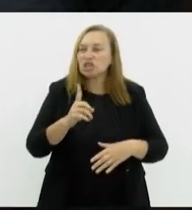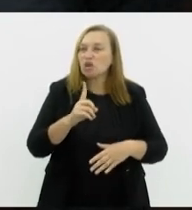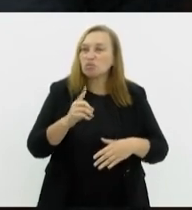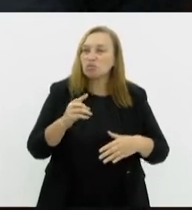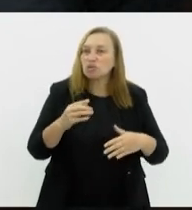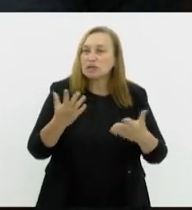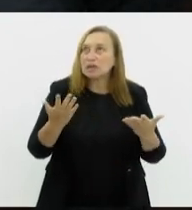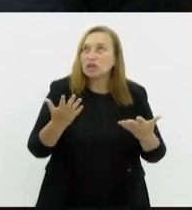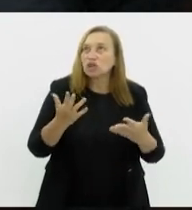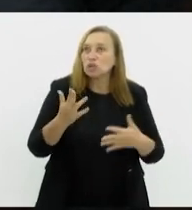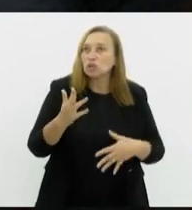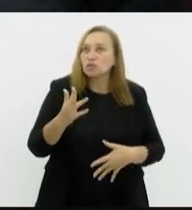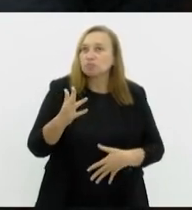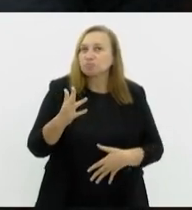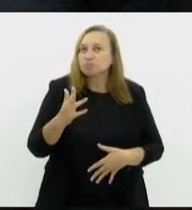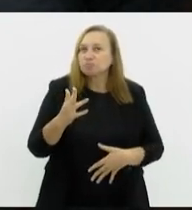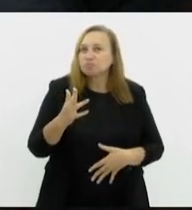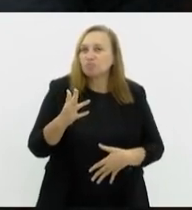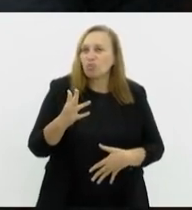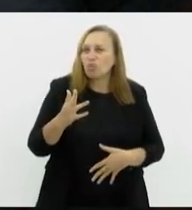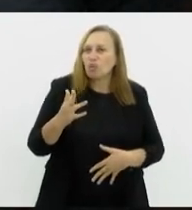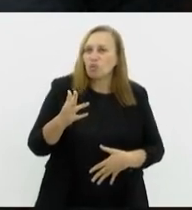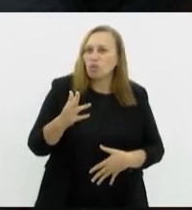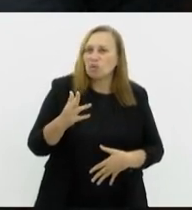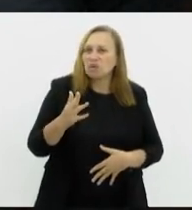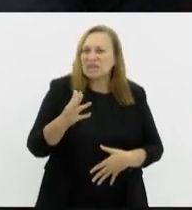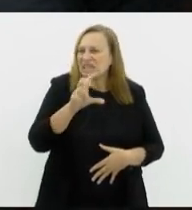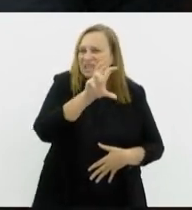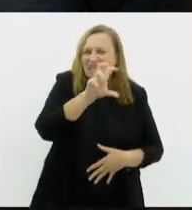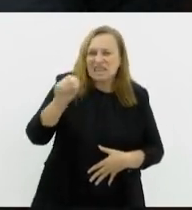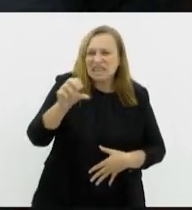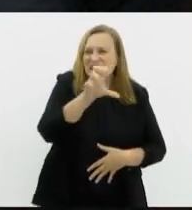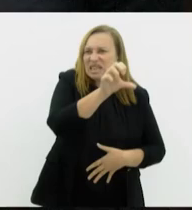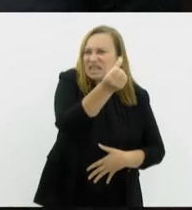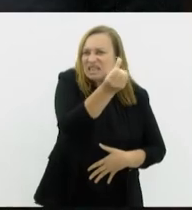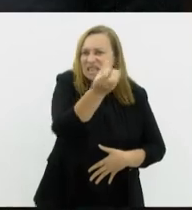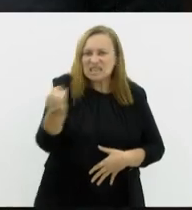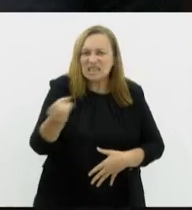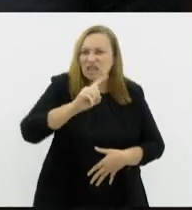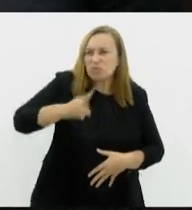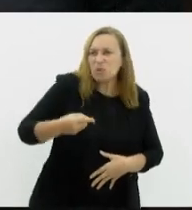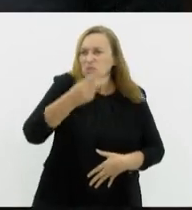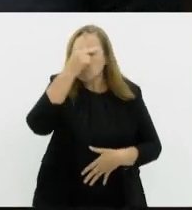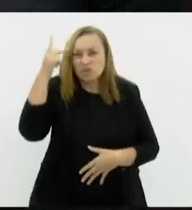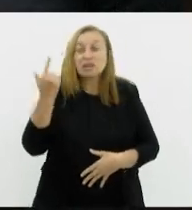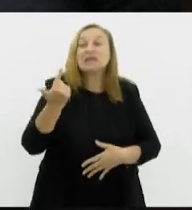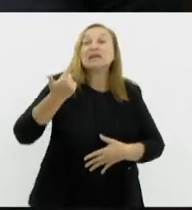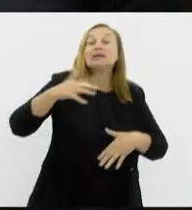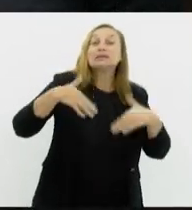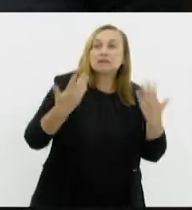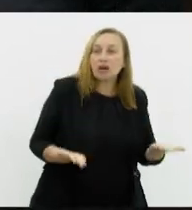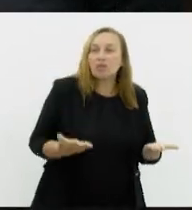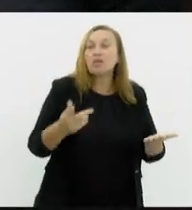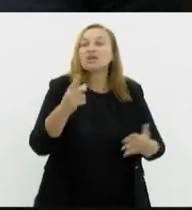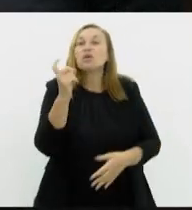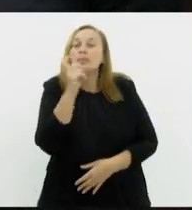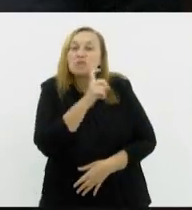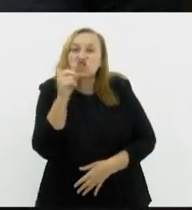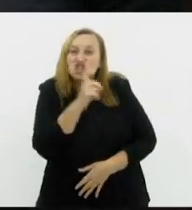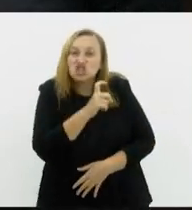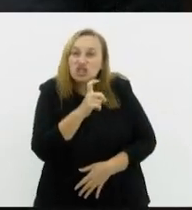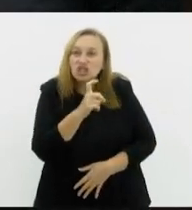não ultrapassa de forma nenhuma, a marca de 500, 600 mil pessoas. Então é mais uma lenda urbana, mais uma